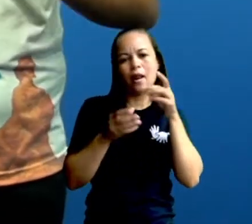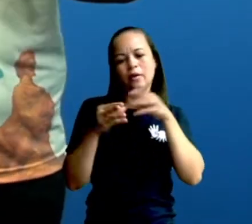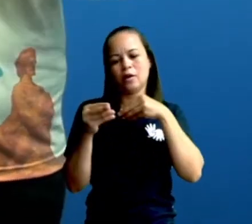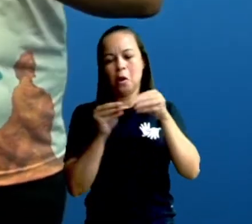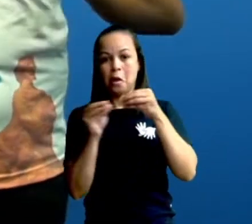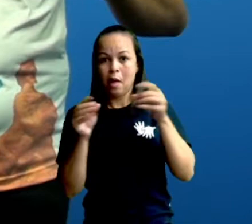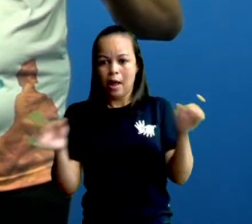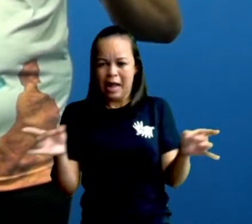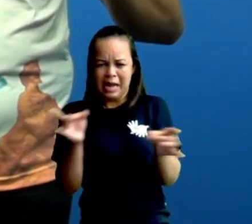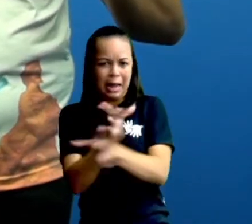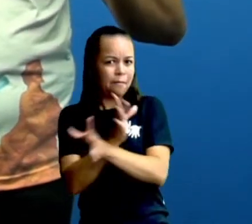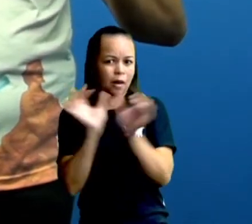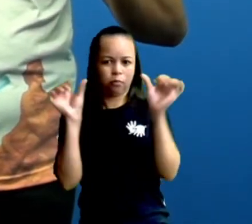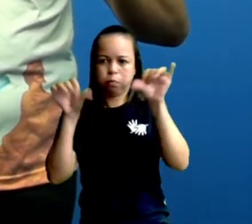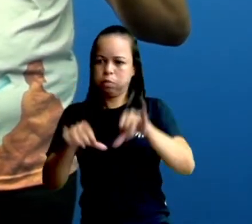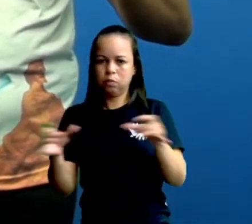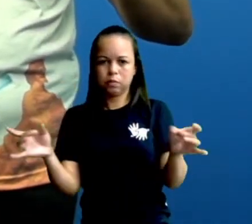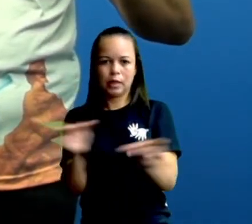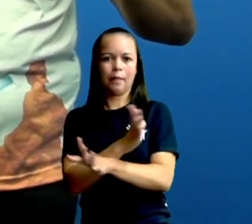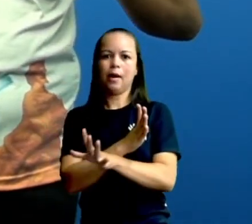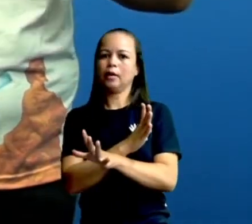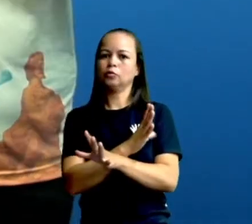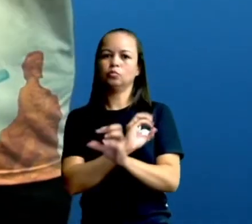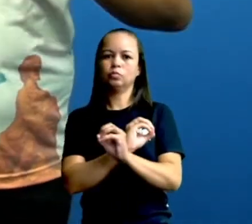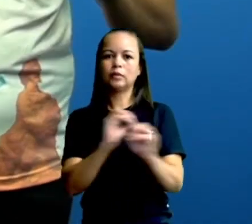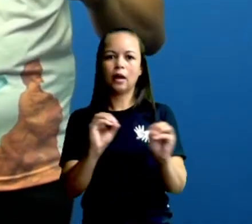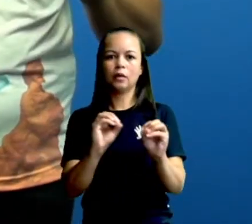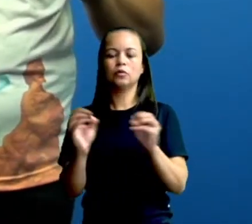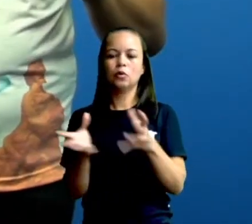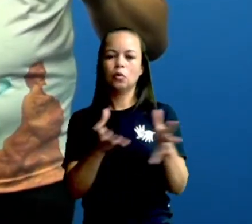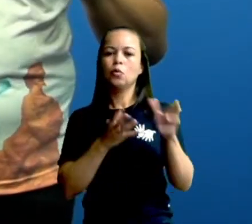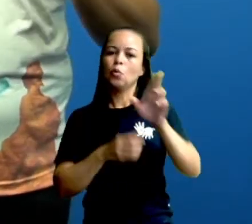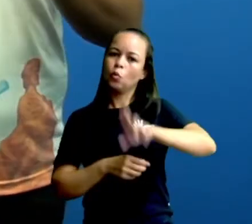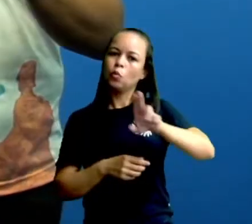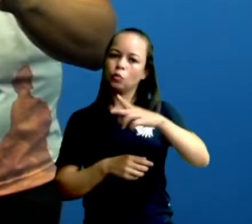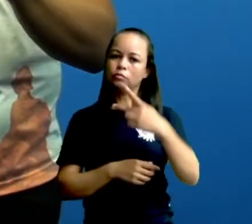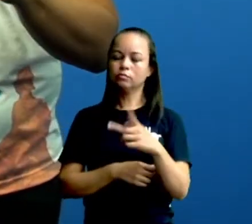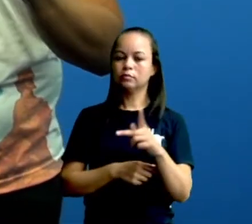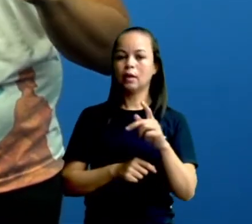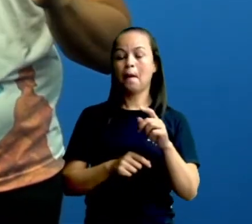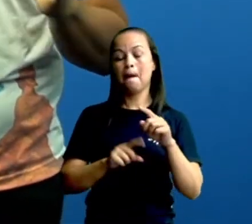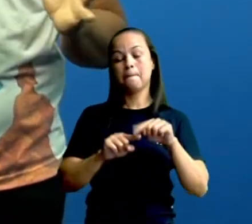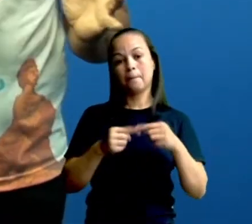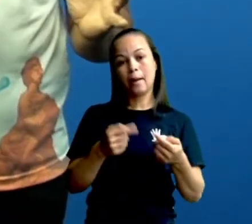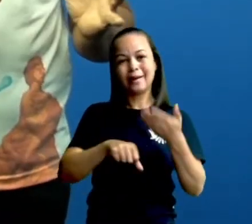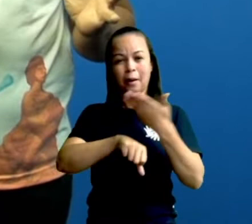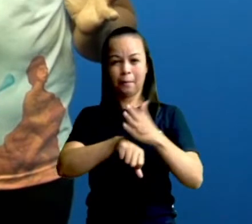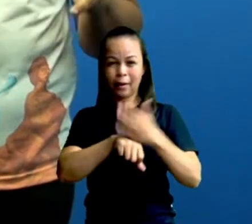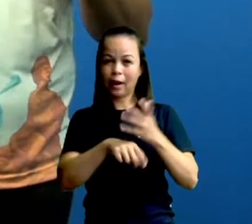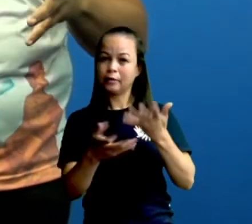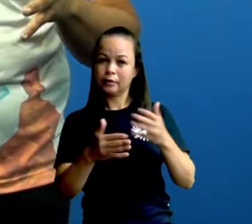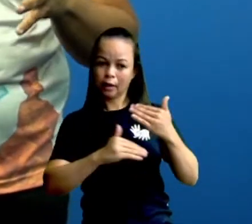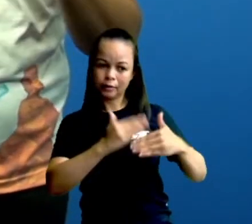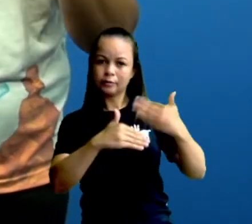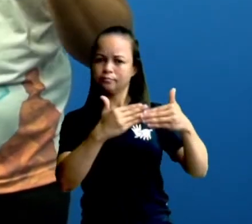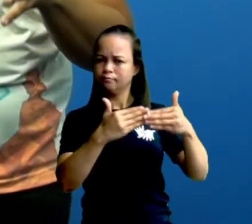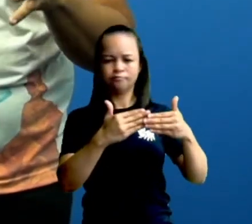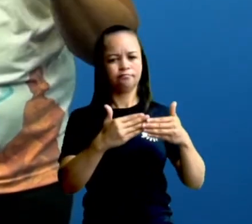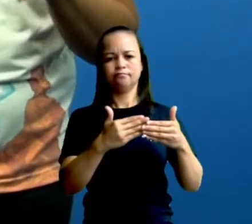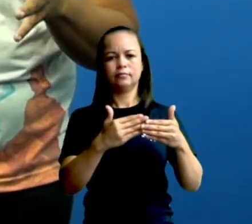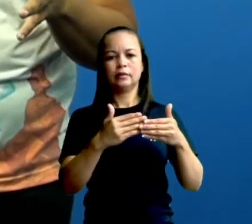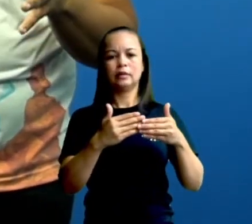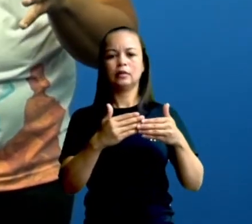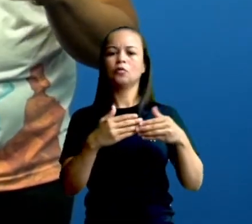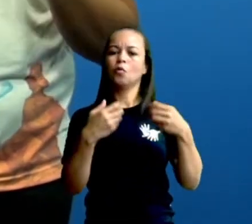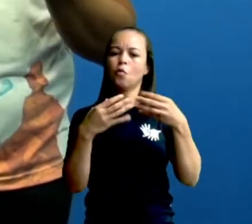ser banido, deve ser totalmente feito o quê? O desuso dele. E na prática não é assim que pode funcionar. O plástico, ele